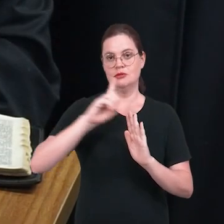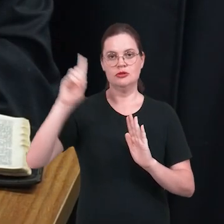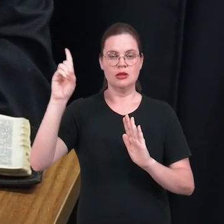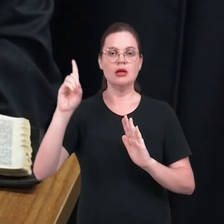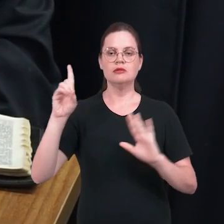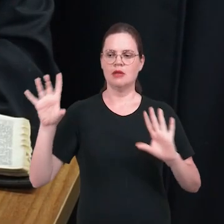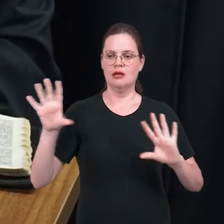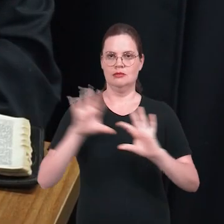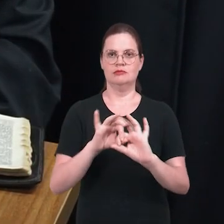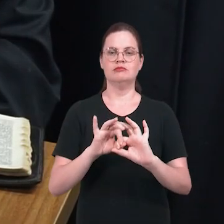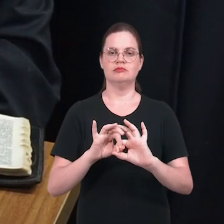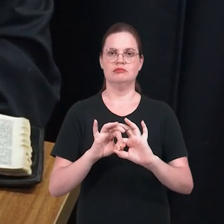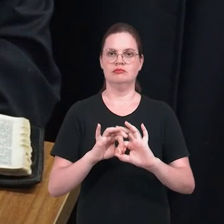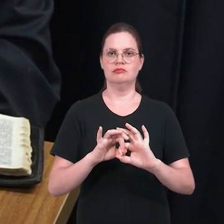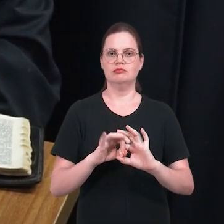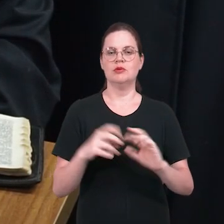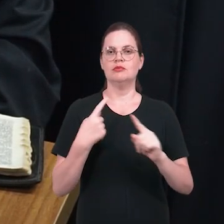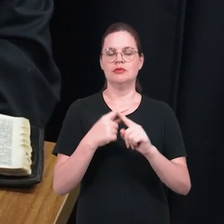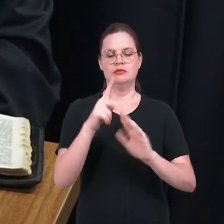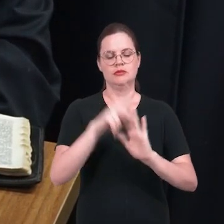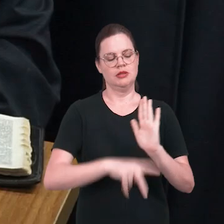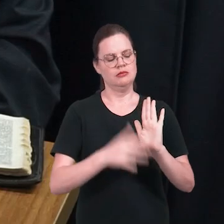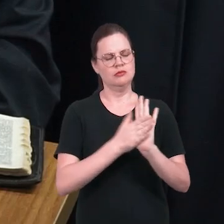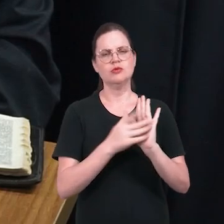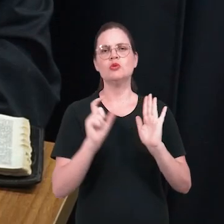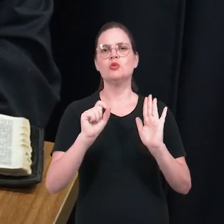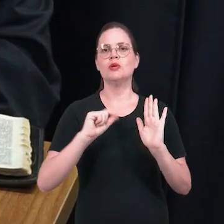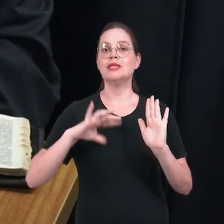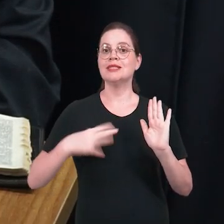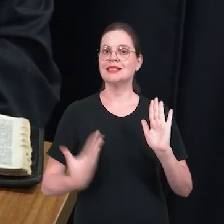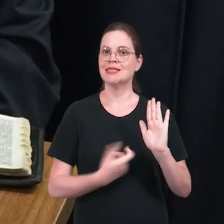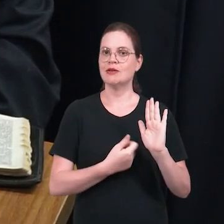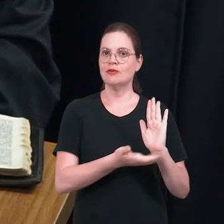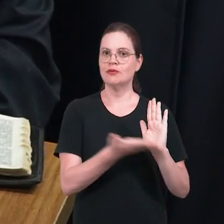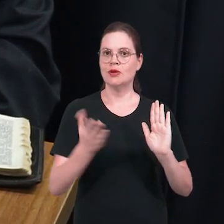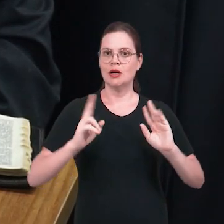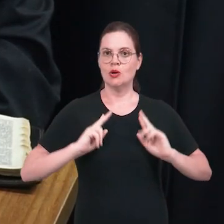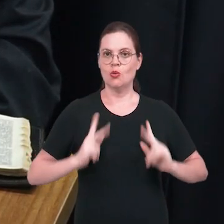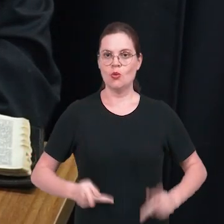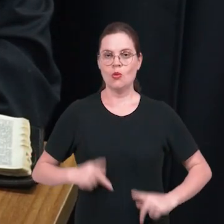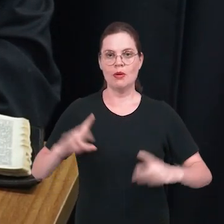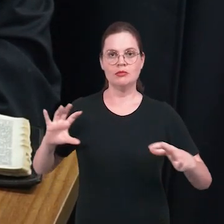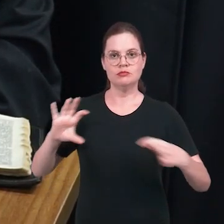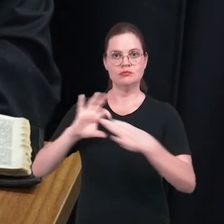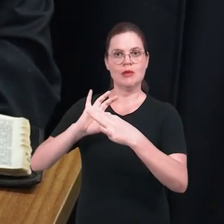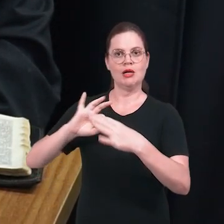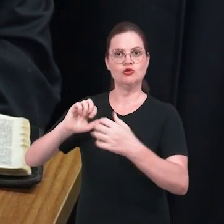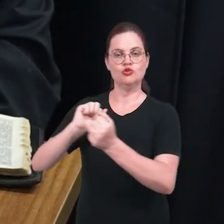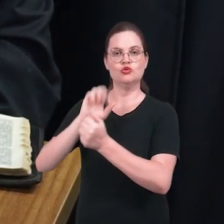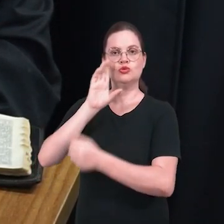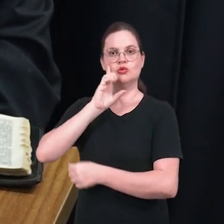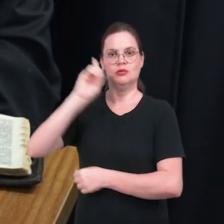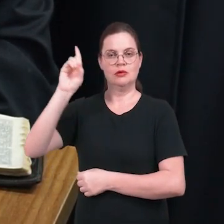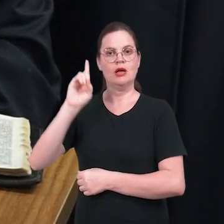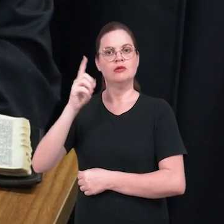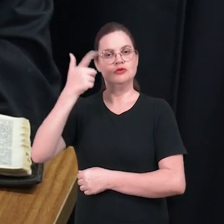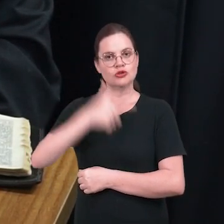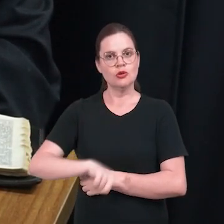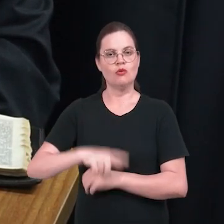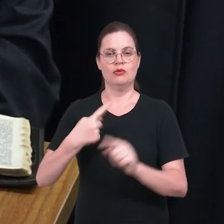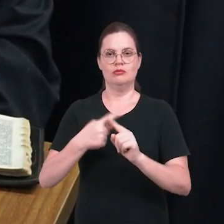grande do Senhor, que é um projeto para salvar o homem, para resgatar o homem, para trazer o homem de volta para a vida